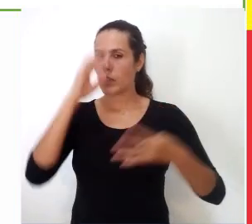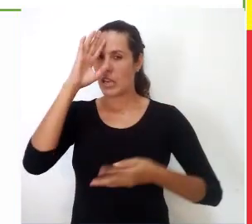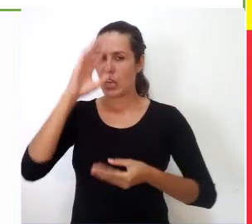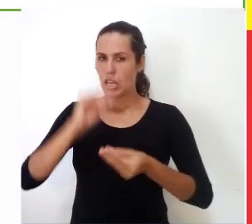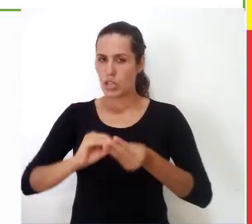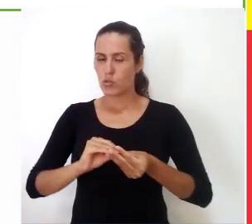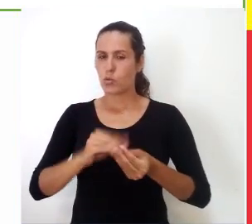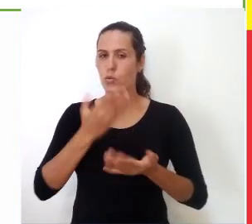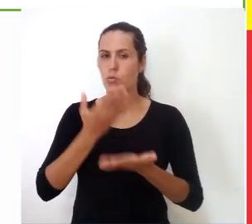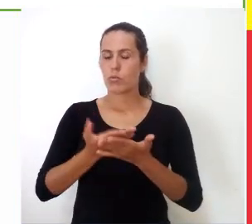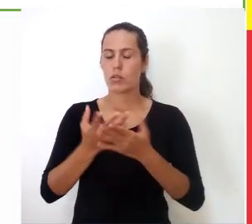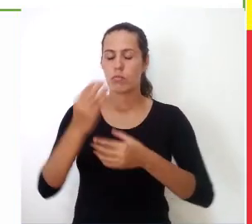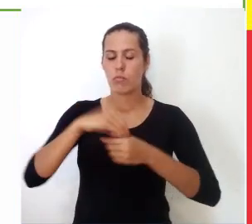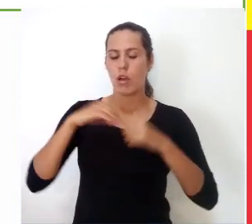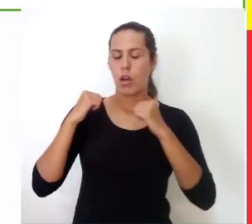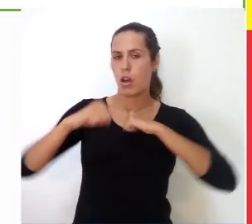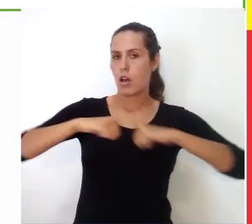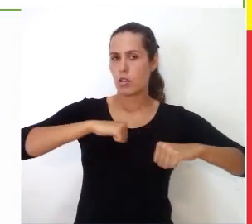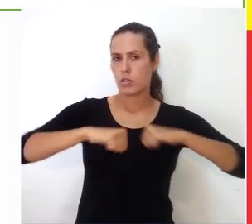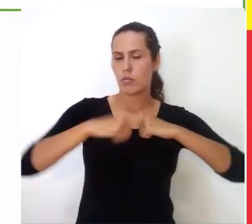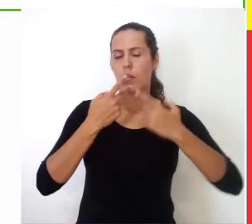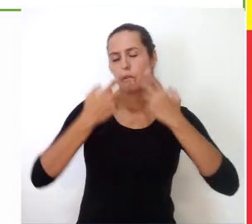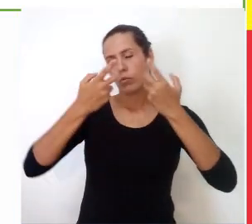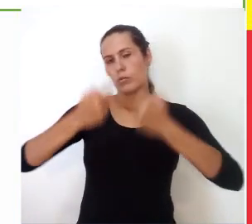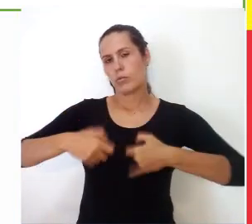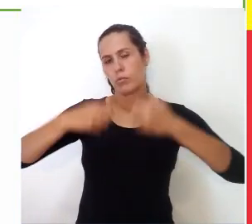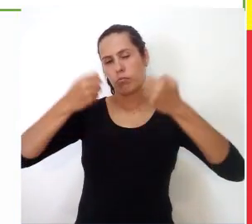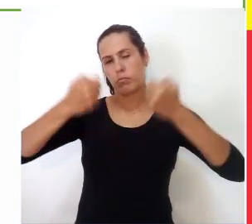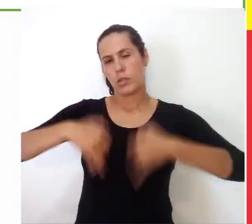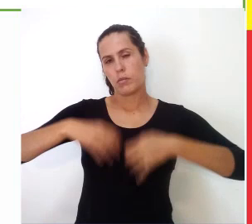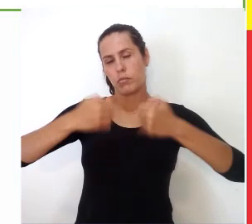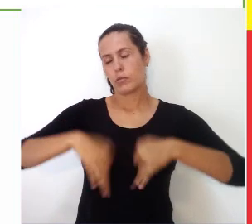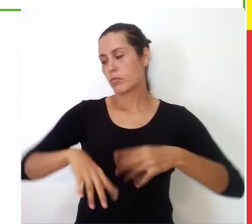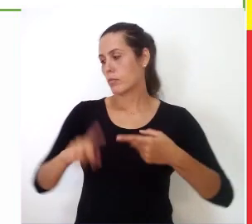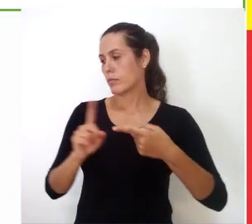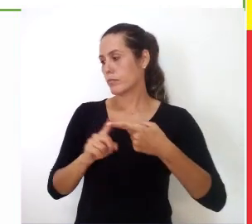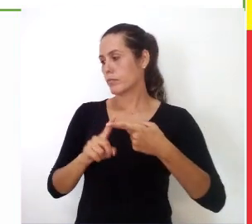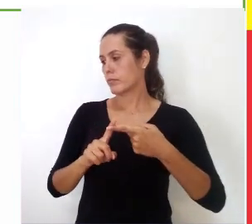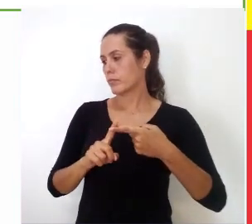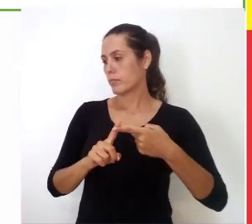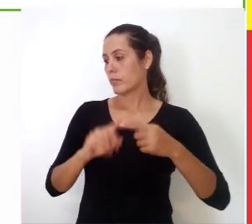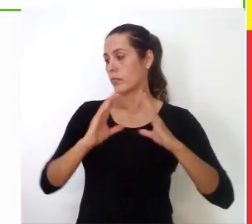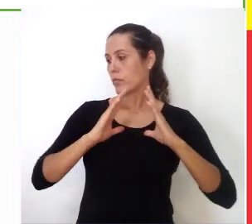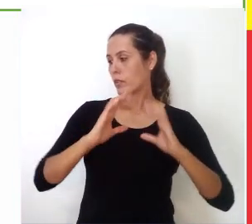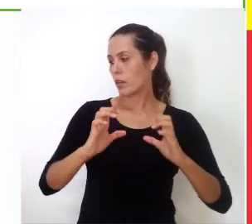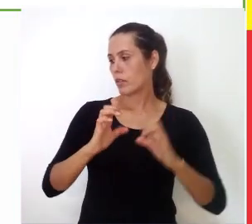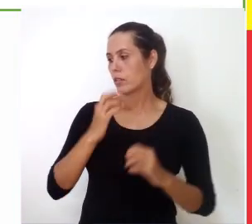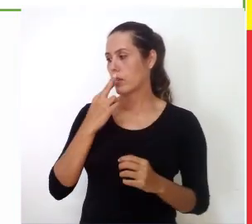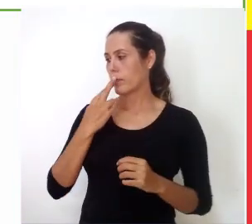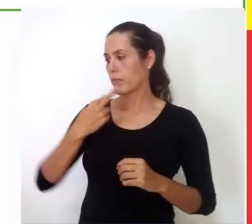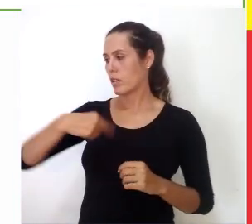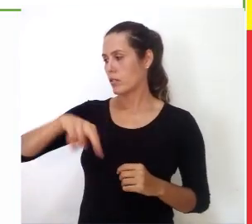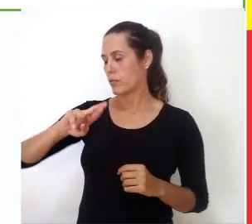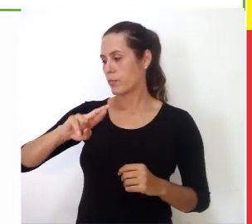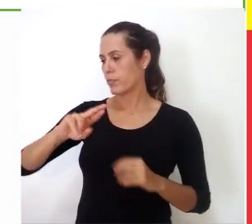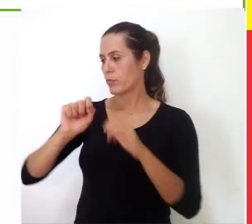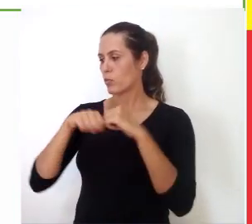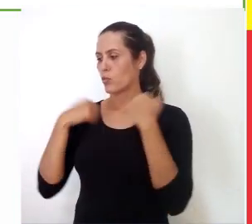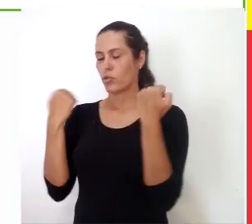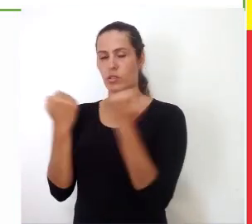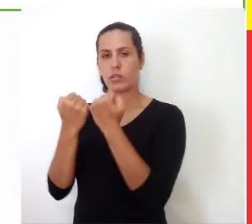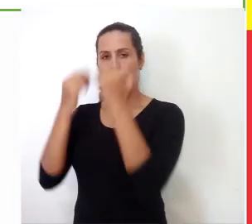muito bem todo esse debate que eu estou tendo com vocês. Nós temos ética,